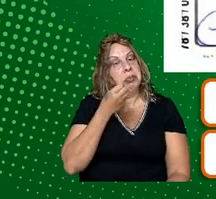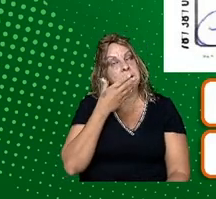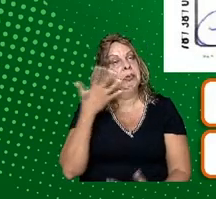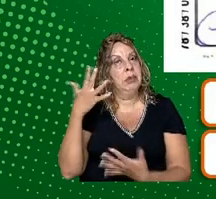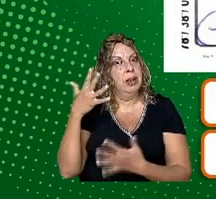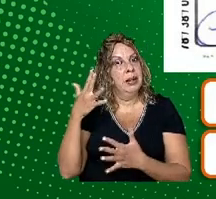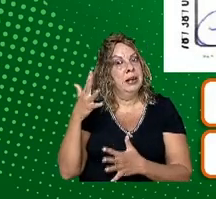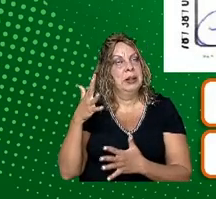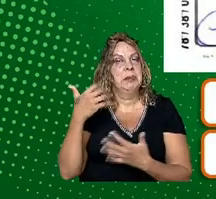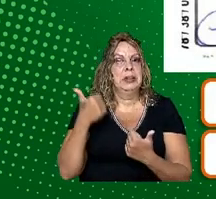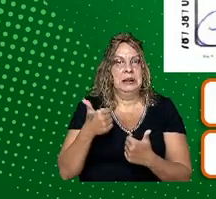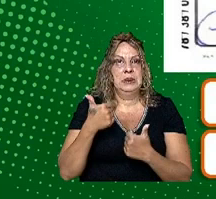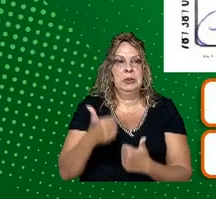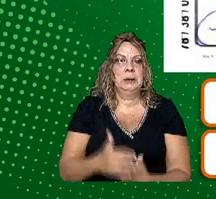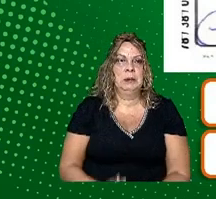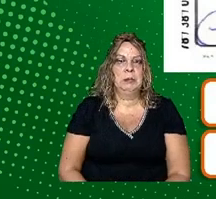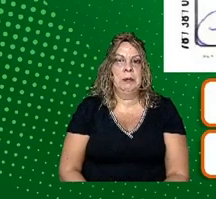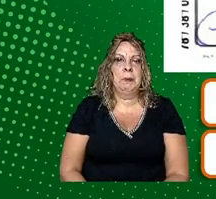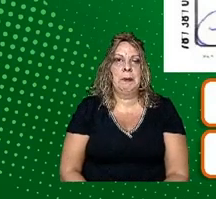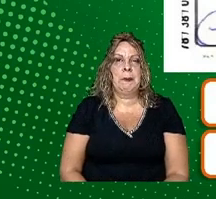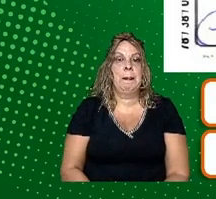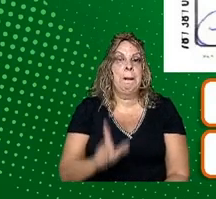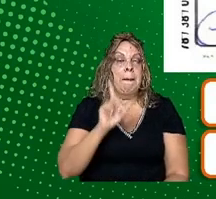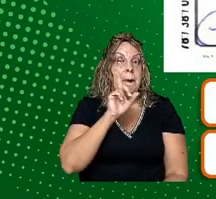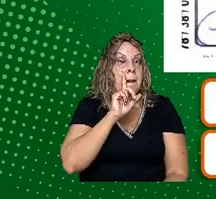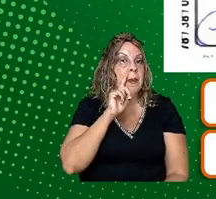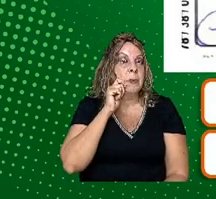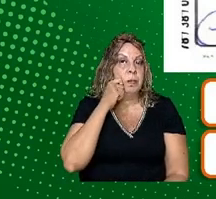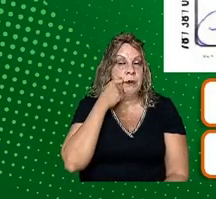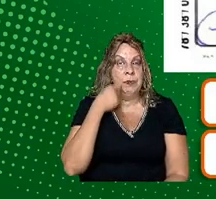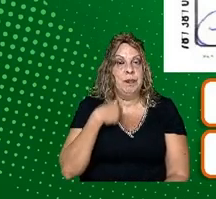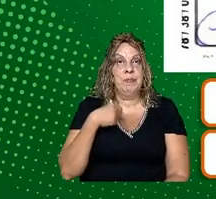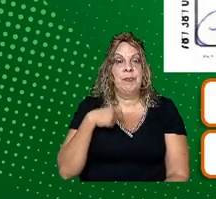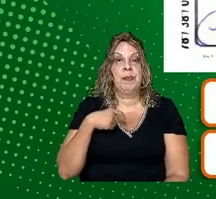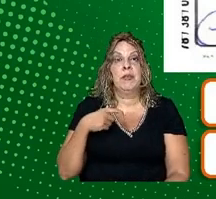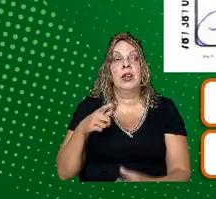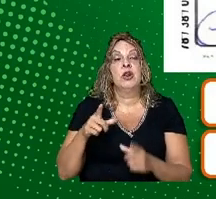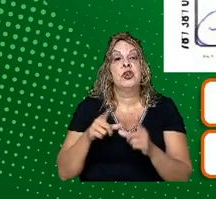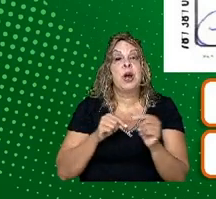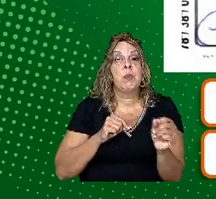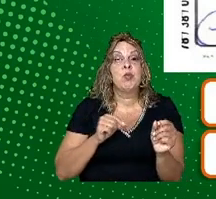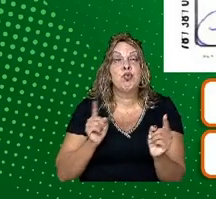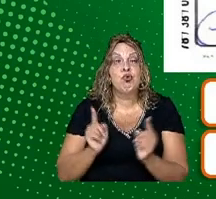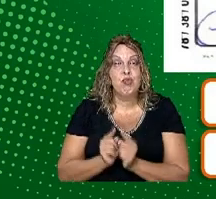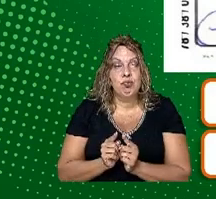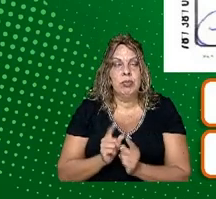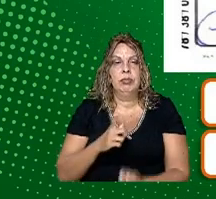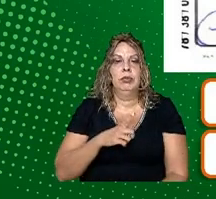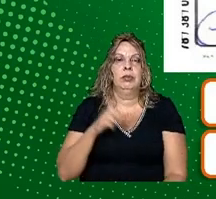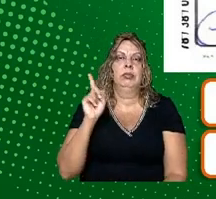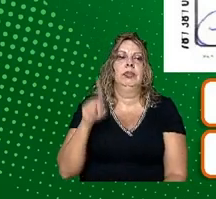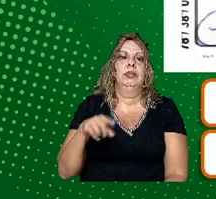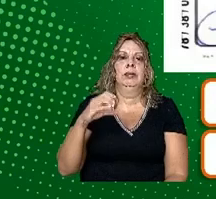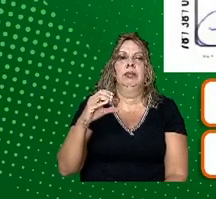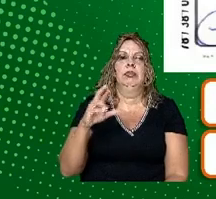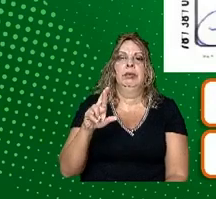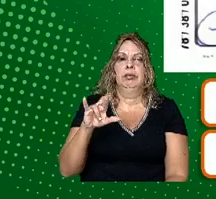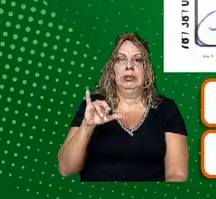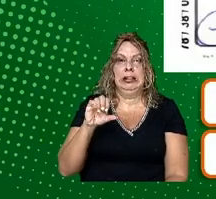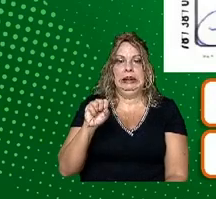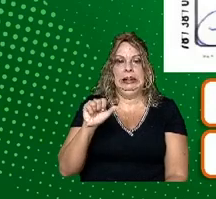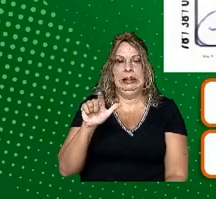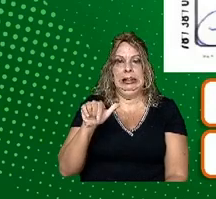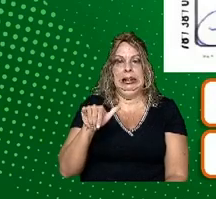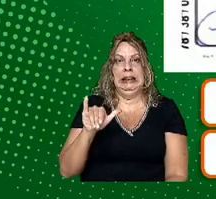demais, benzaço, como diz, né? Aracaju, lá do Japãozinho. A Crislaine foi a pé quente aí da